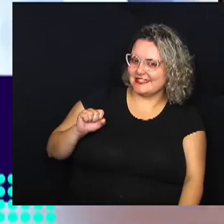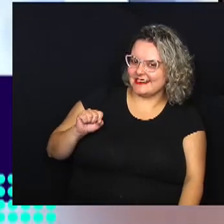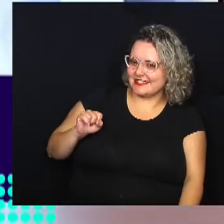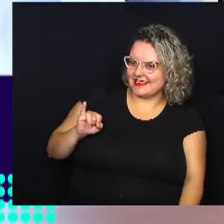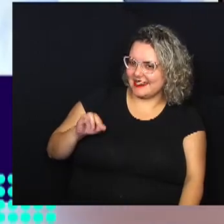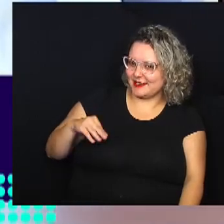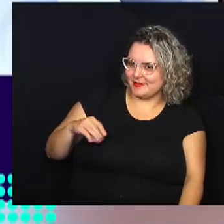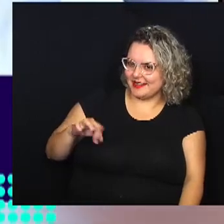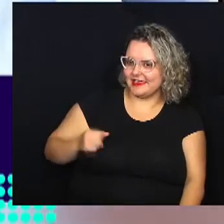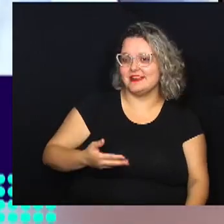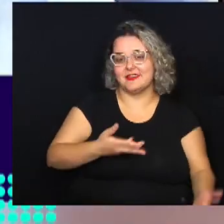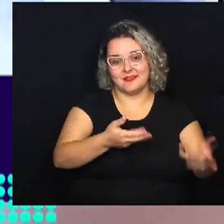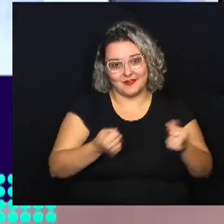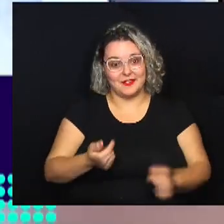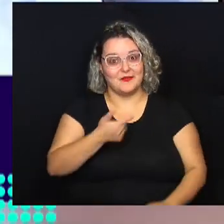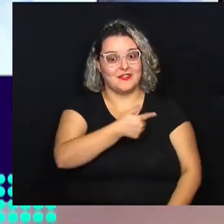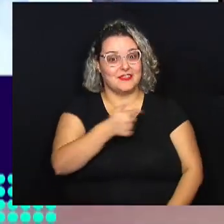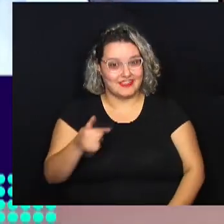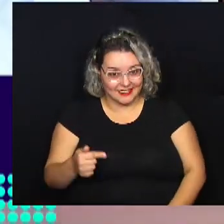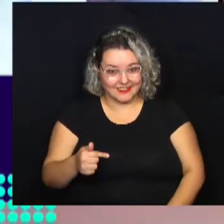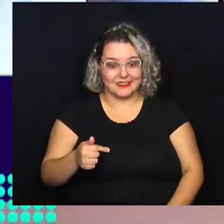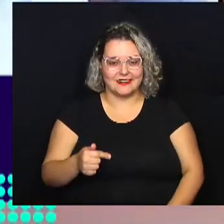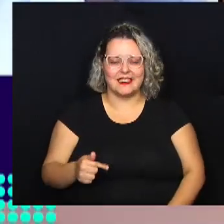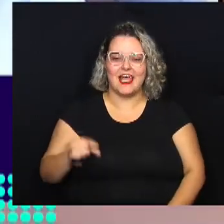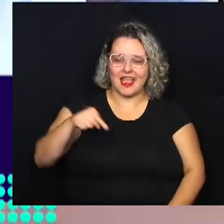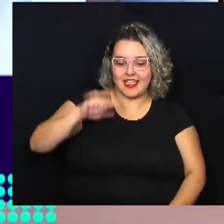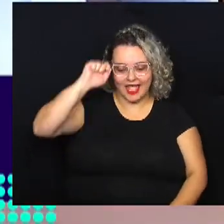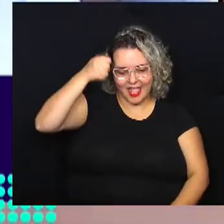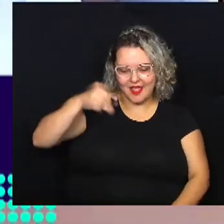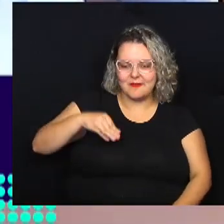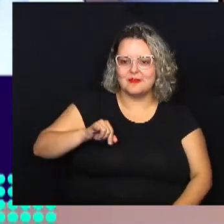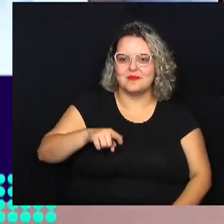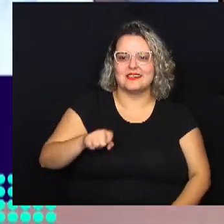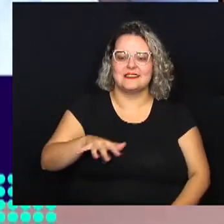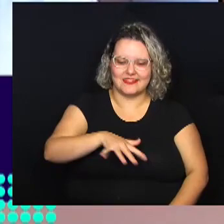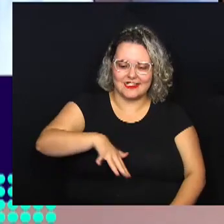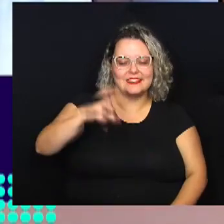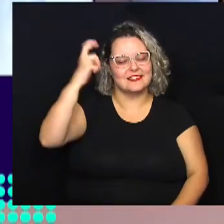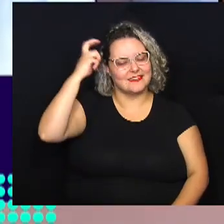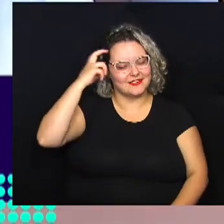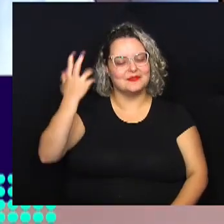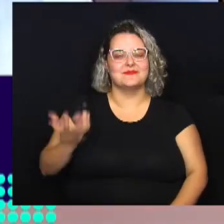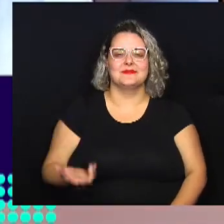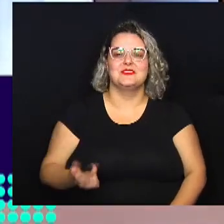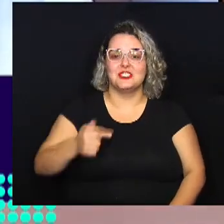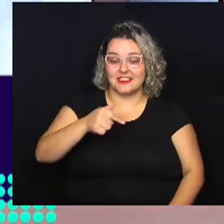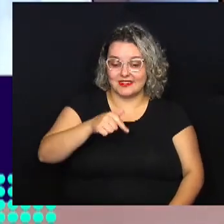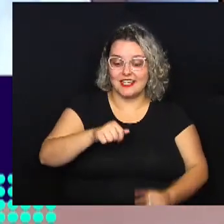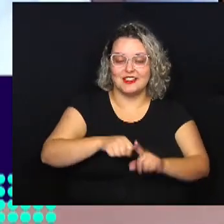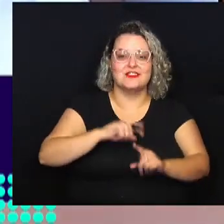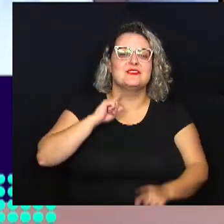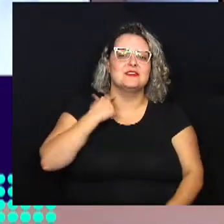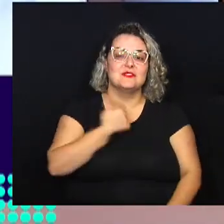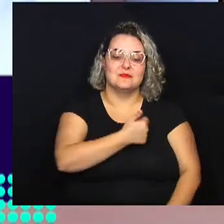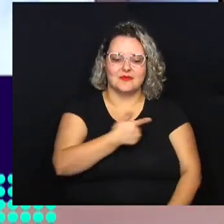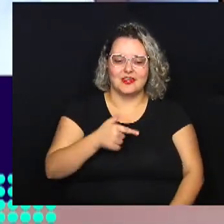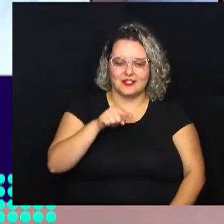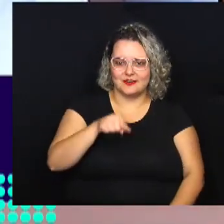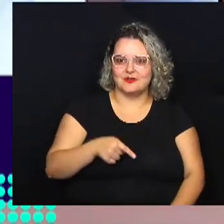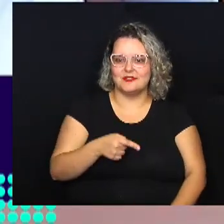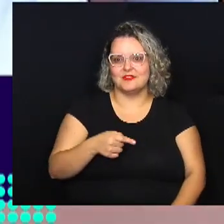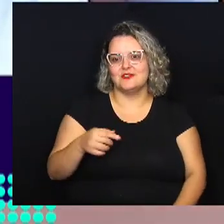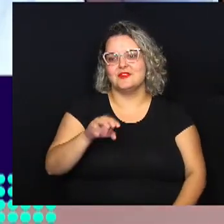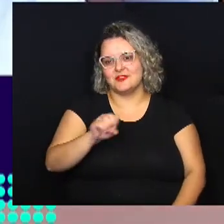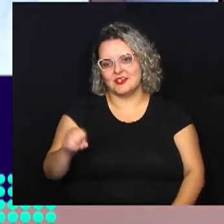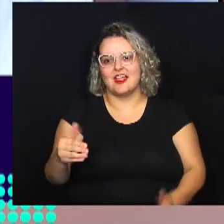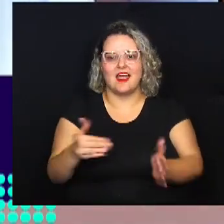para a 27ª Feira Cultural Afromix aqui na Estação Cultura, dia 7 de maio, do meio-dia às 20 horas, o dia todo